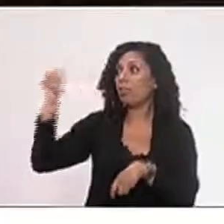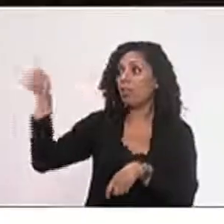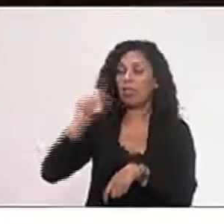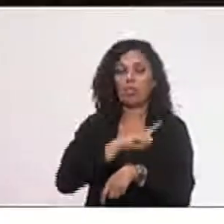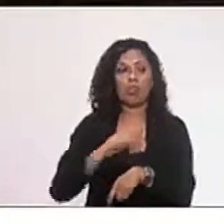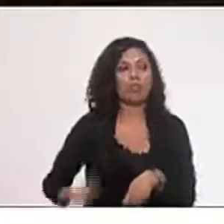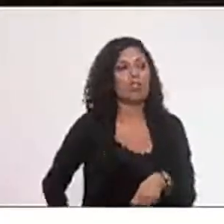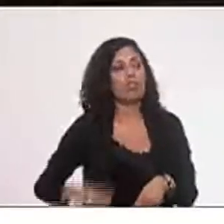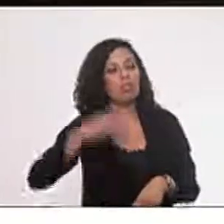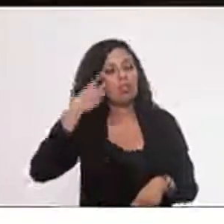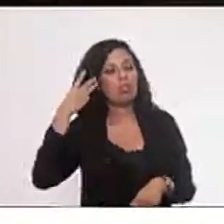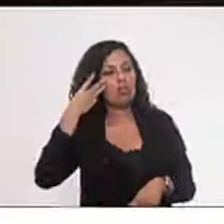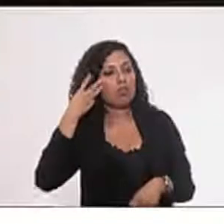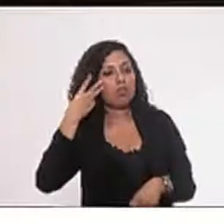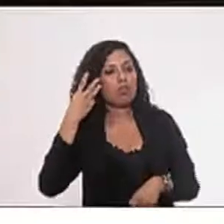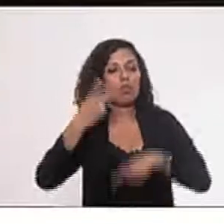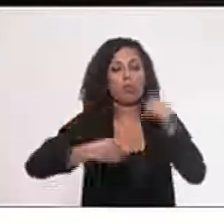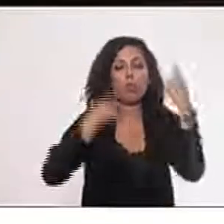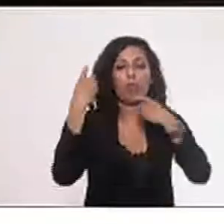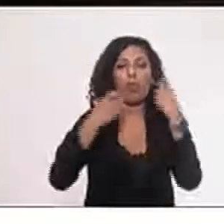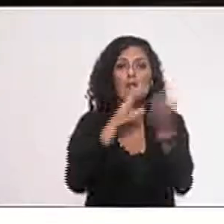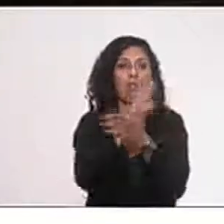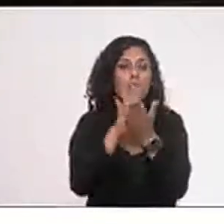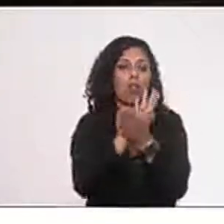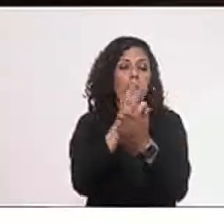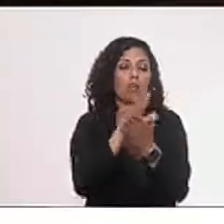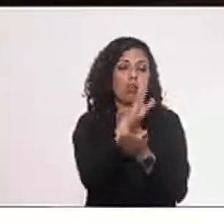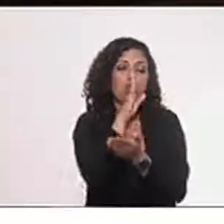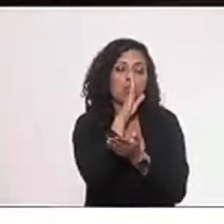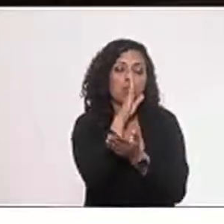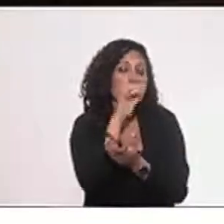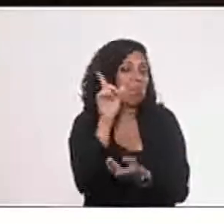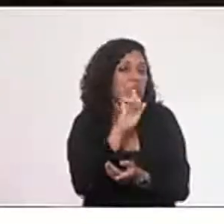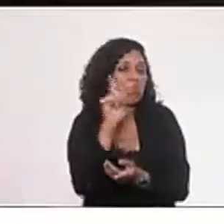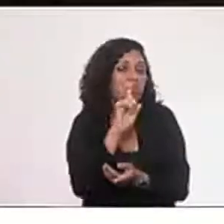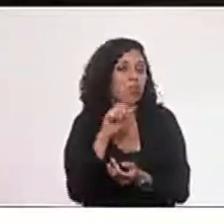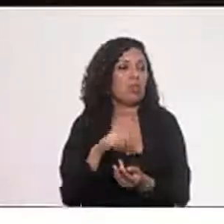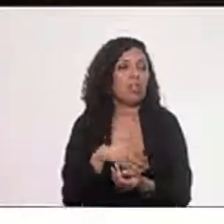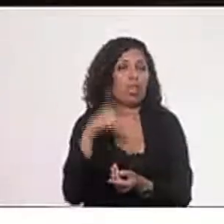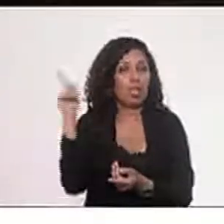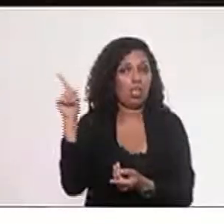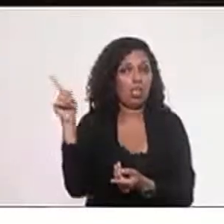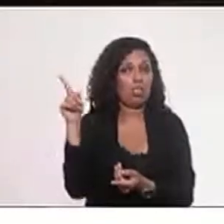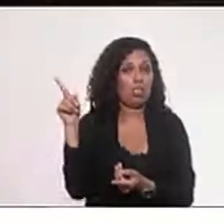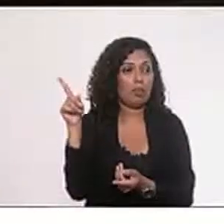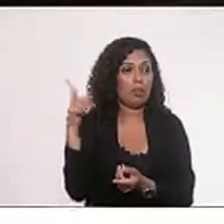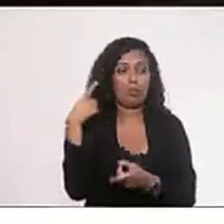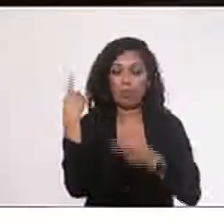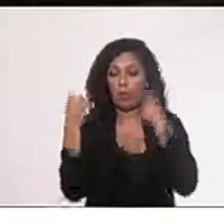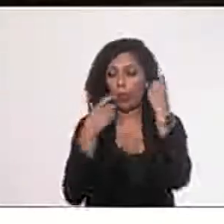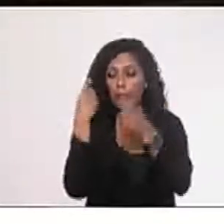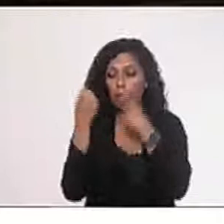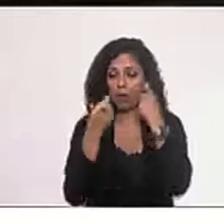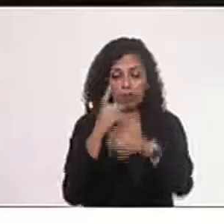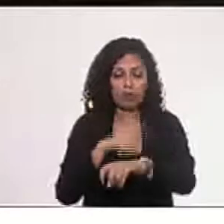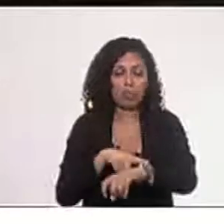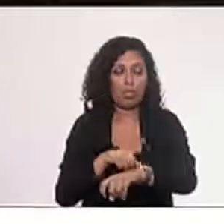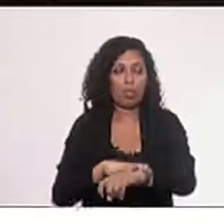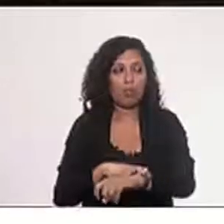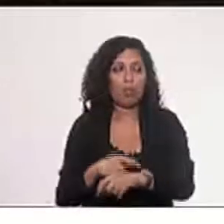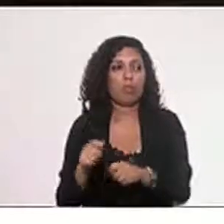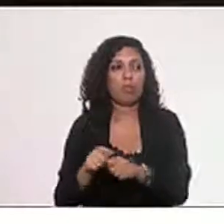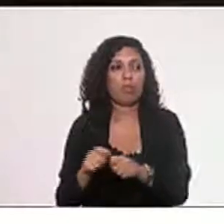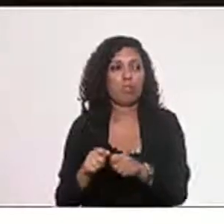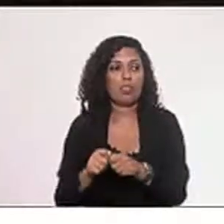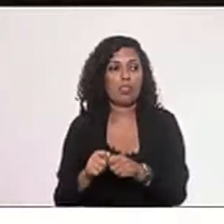não tem nenhuma preocupação com isso ao contrário em vez disso ocupa o seu tempo fazendo